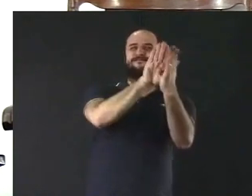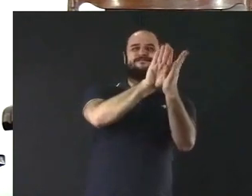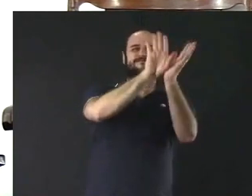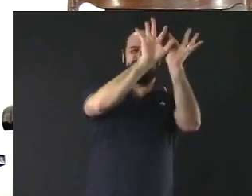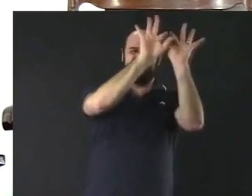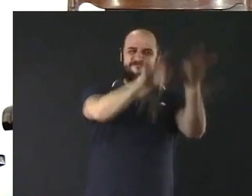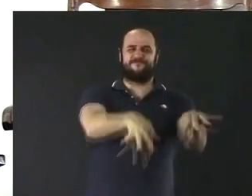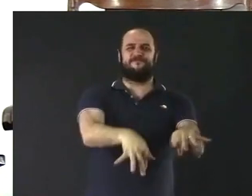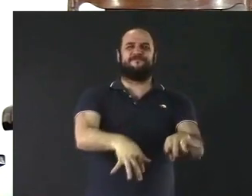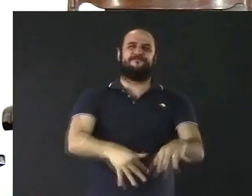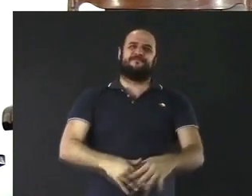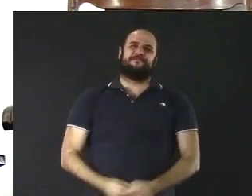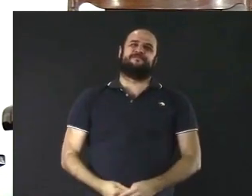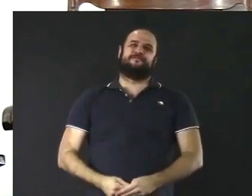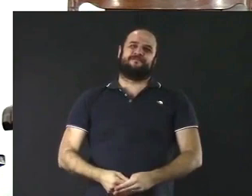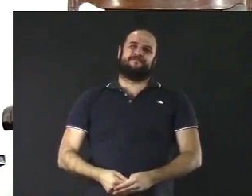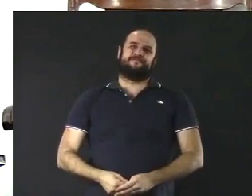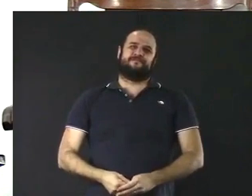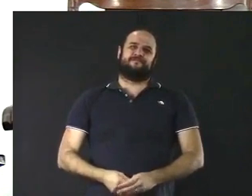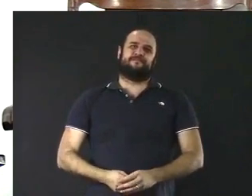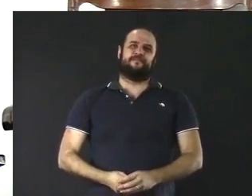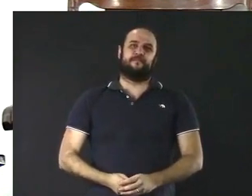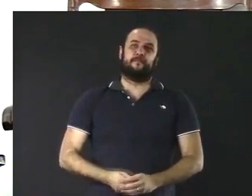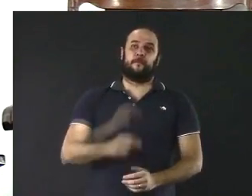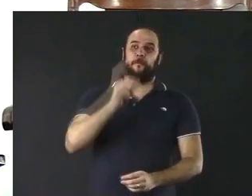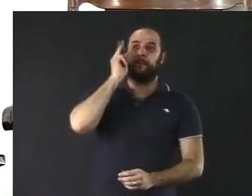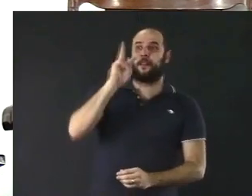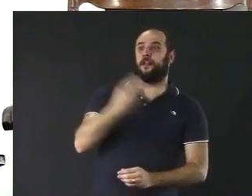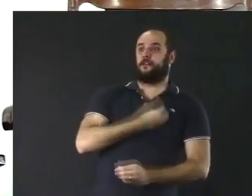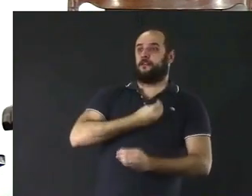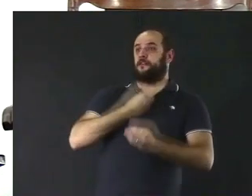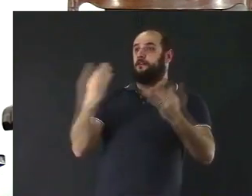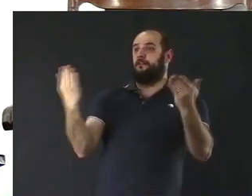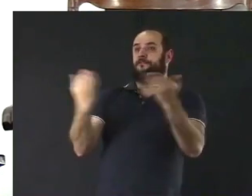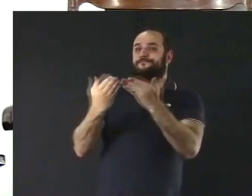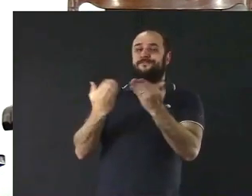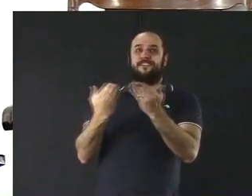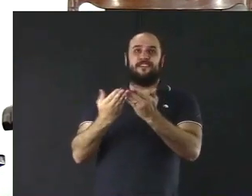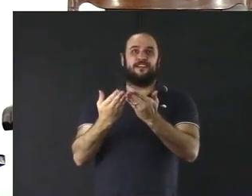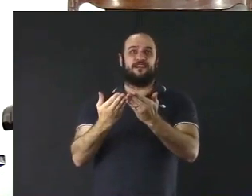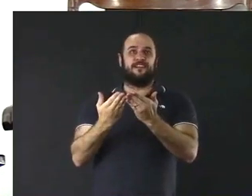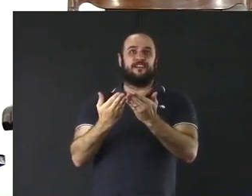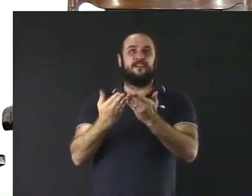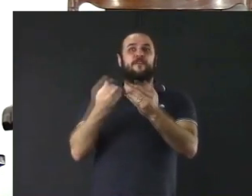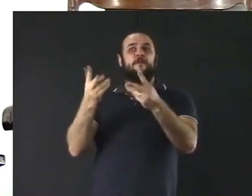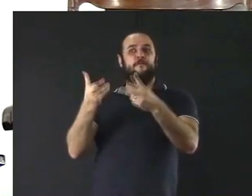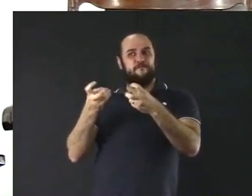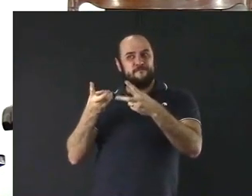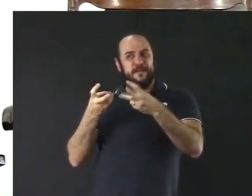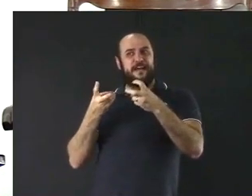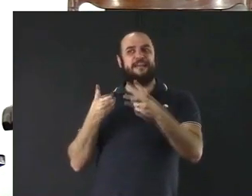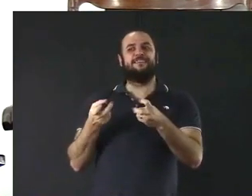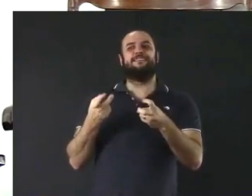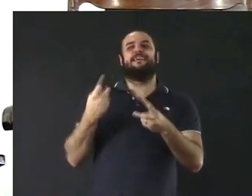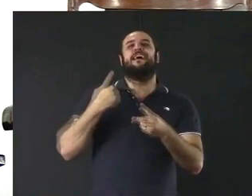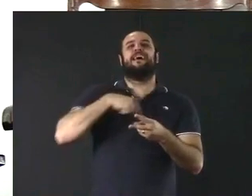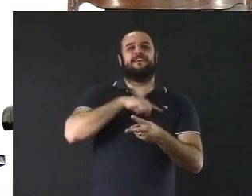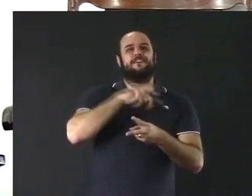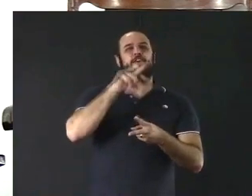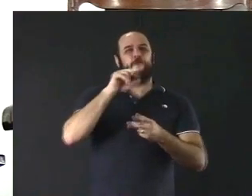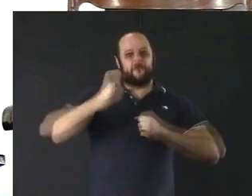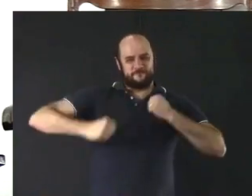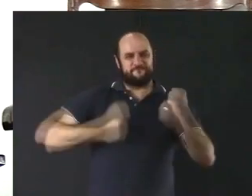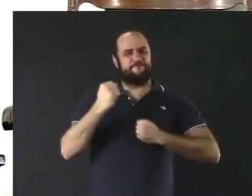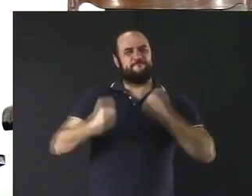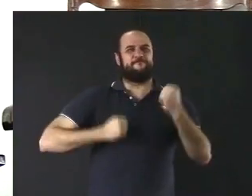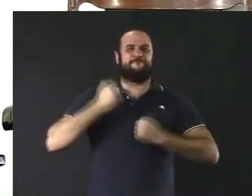terminá-la. Quando nós olhamos para a vida cristã, queridos, nós vamos perceber que de fato nós somos atletas de